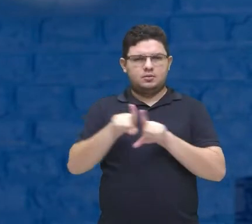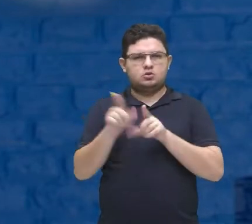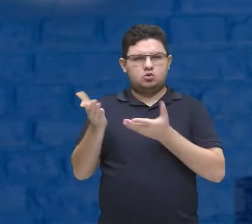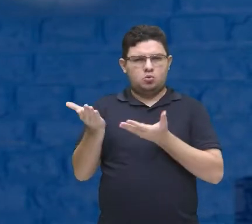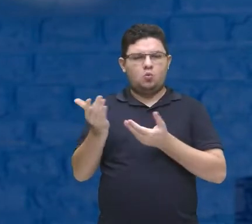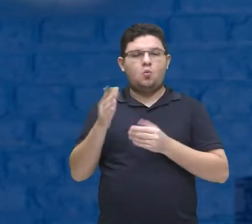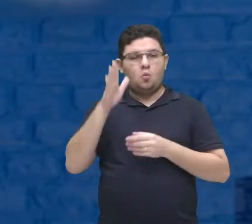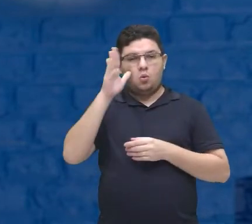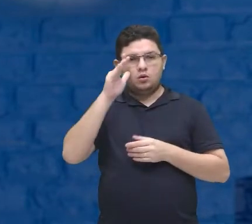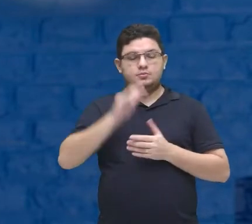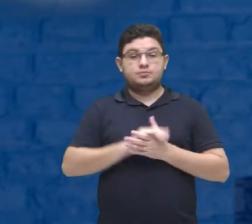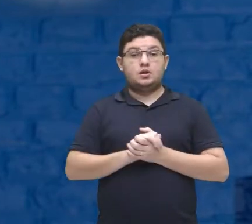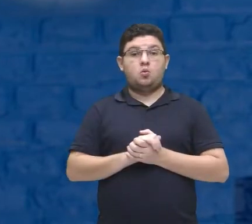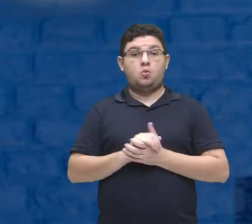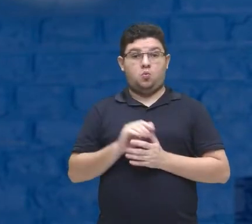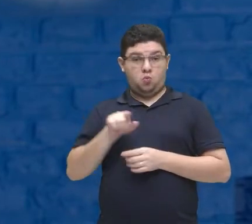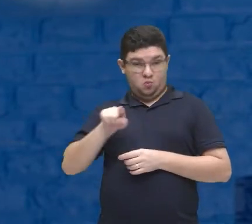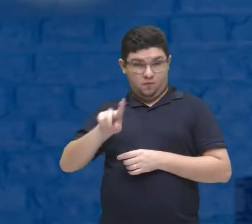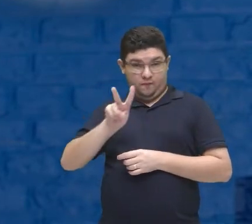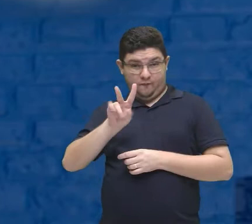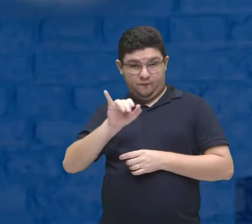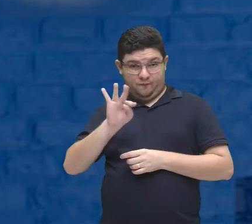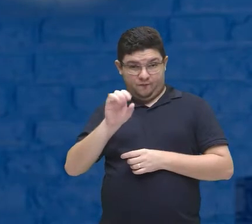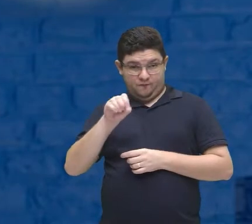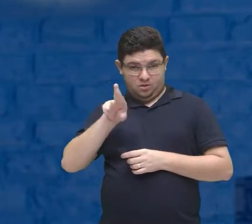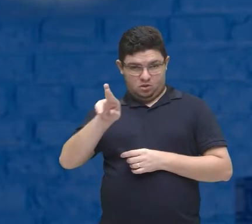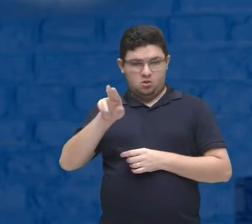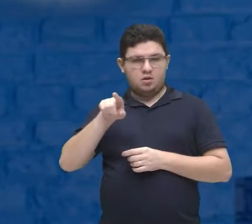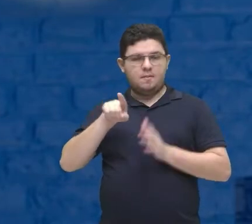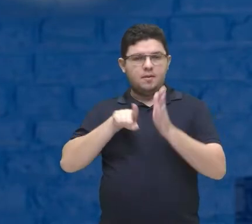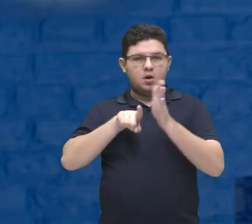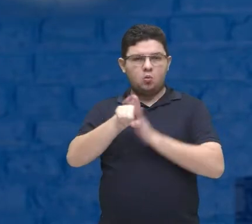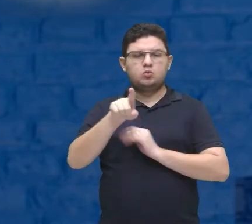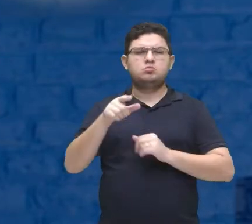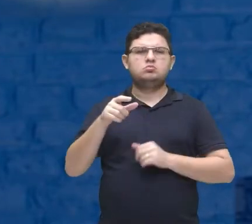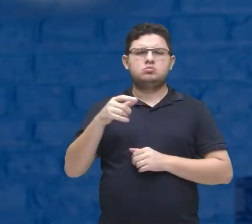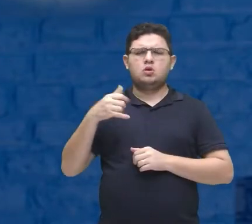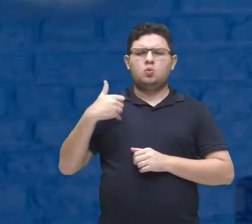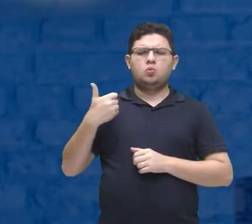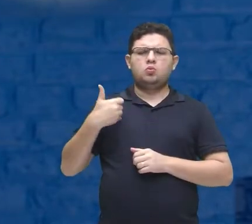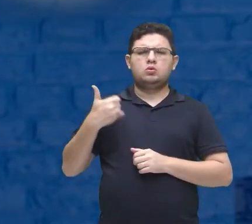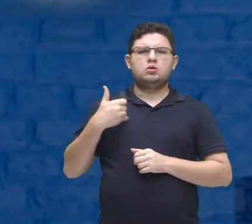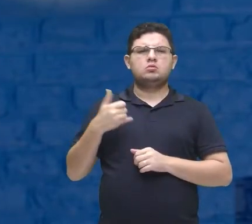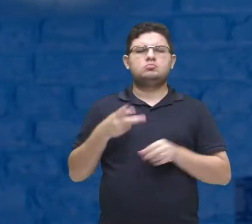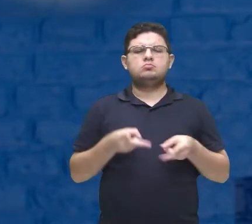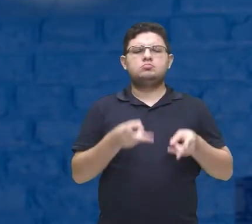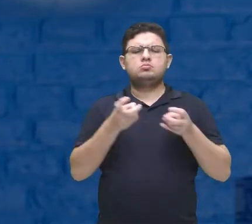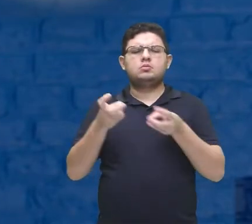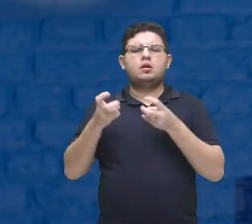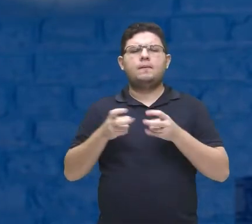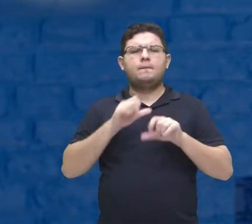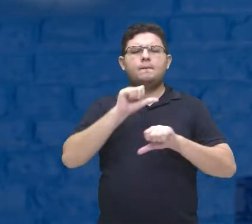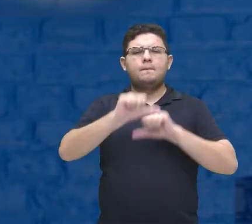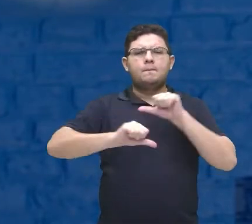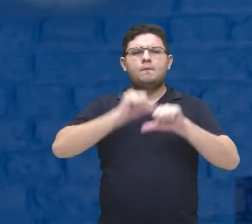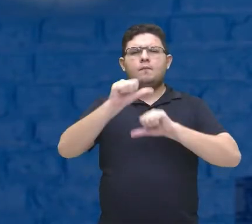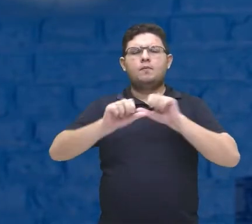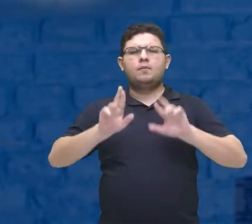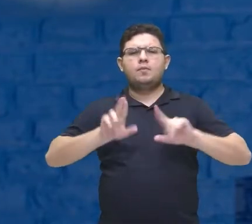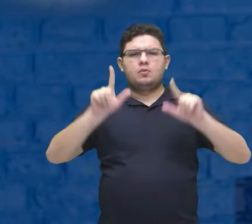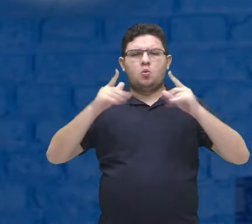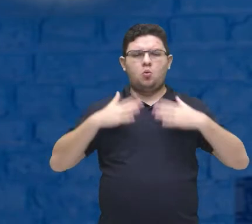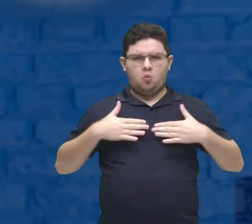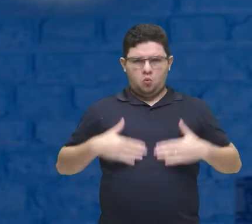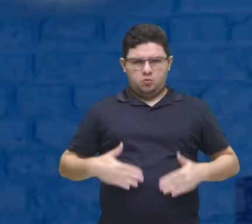com quantos anos ele pode começar a perceber as mudanças no corpo dele, né? No corpo dos meninos. Os meninos hoje estão muito participativos,